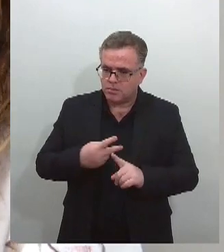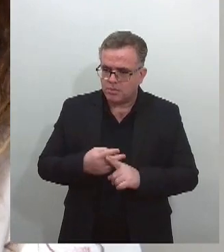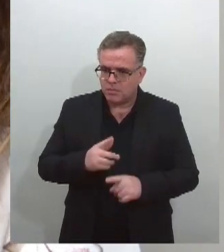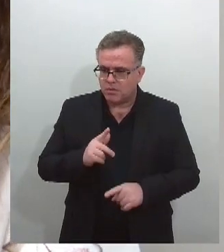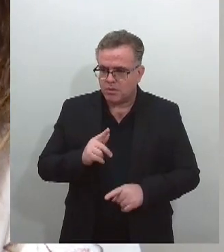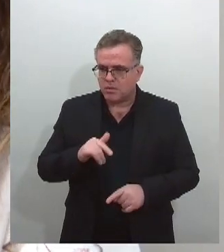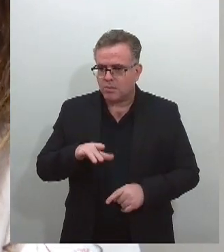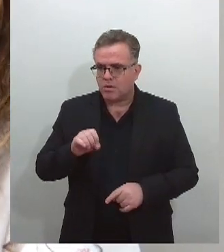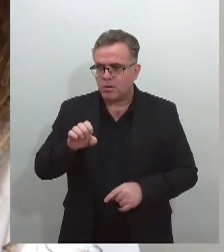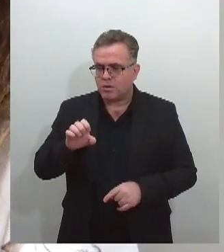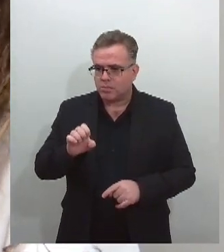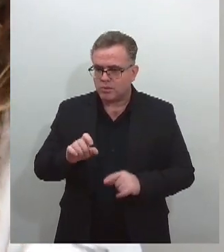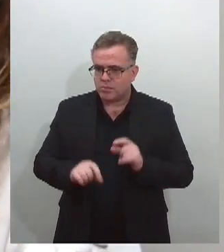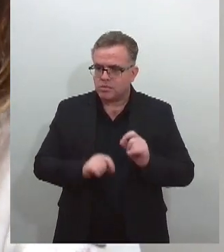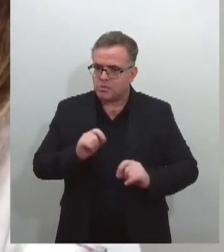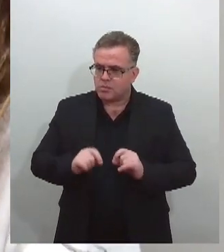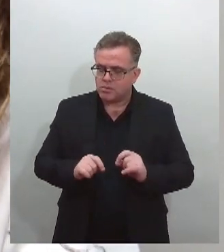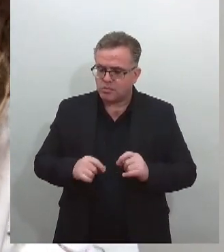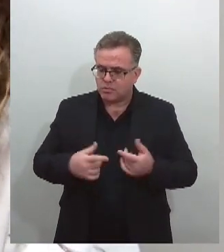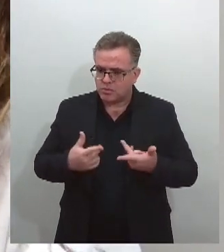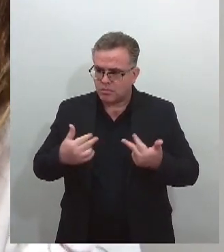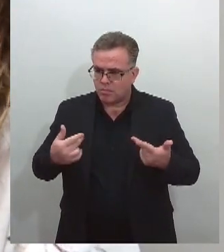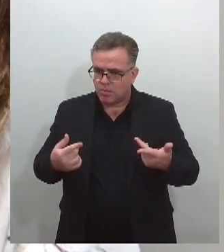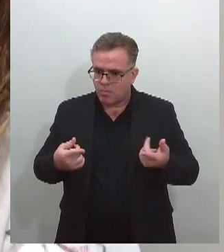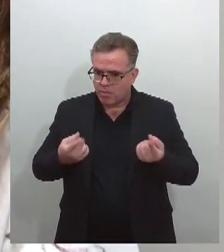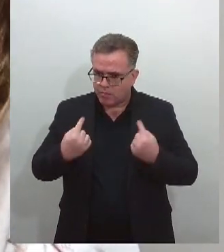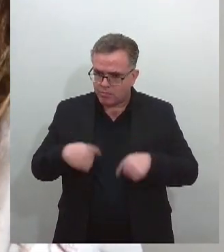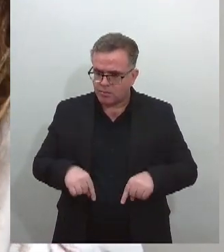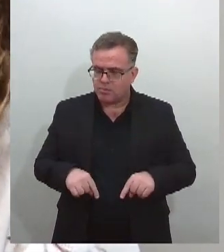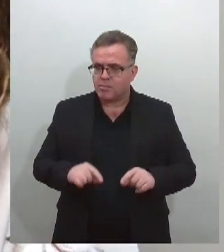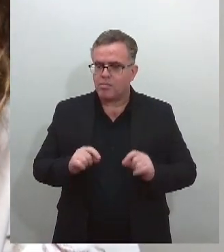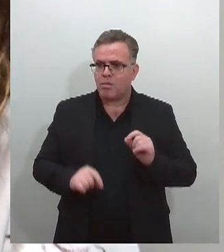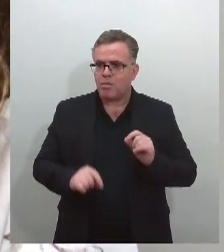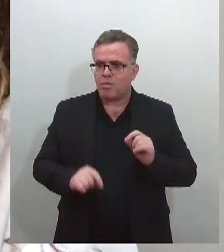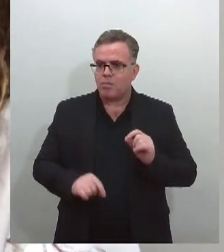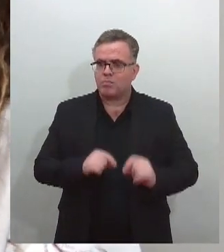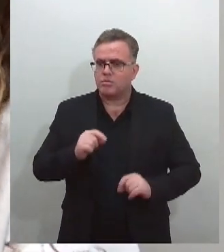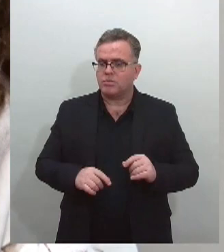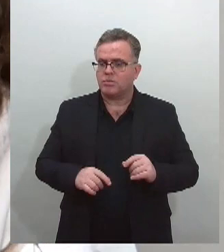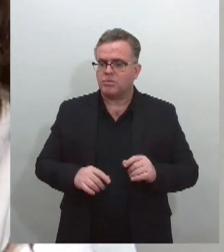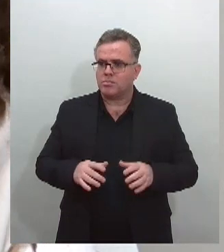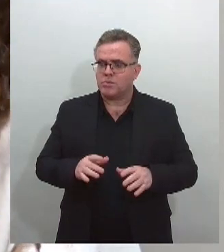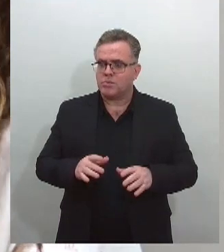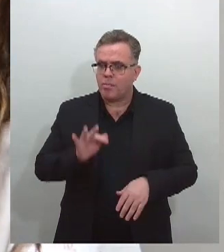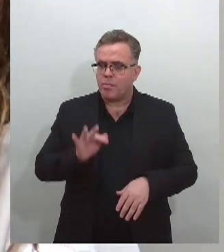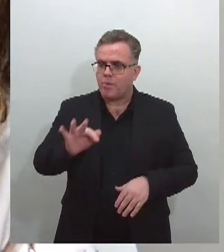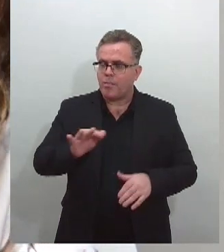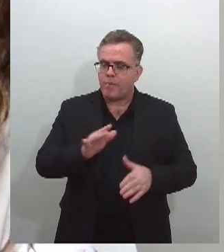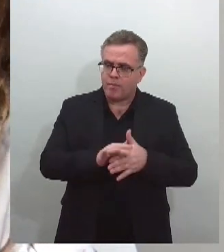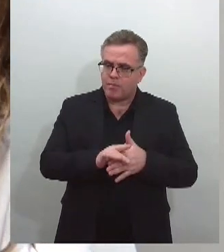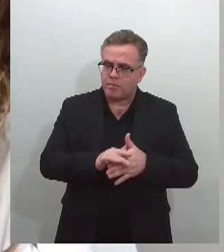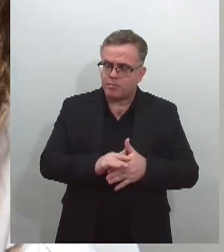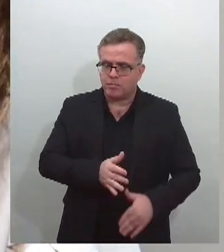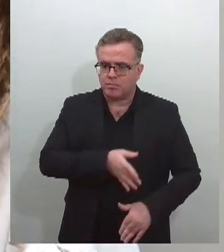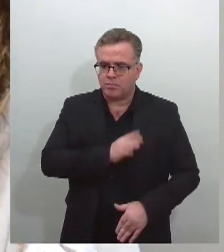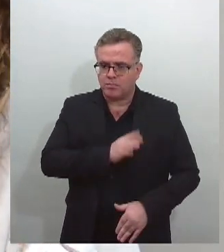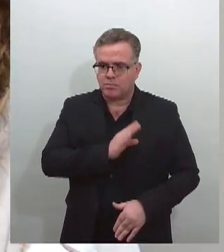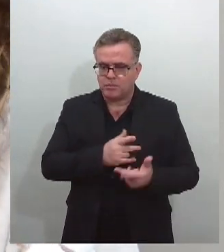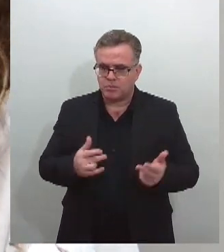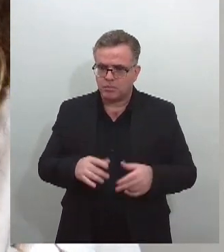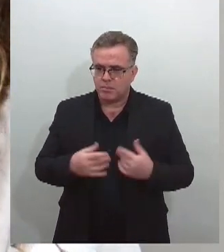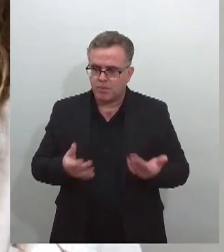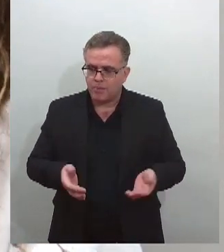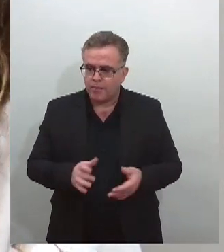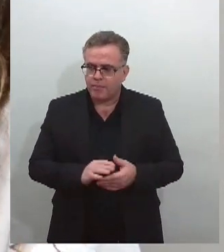da microbiota desse intestino, fazendo com que esse indivíduo fique mais propenso ao desenvolvimento de doenças cardiovasculares e doenças outras crônicas.